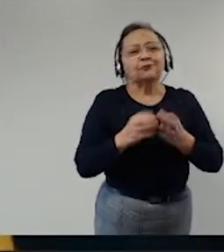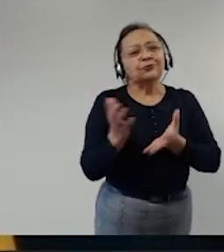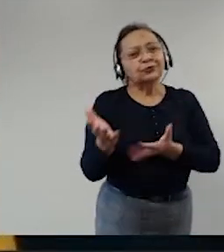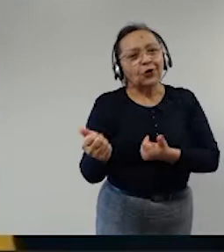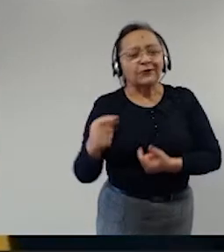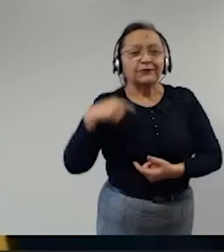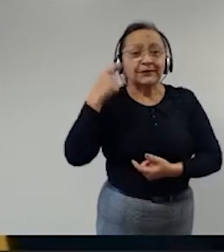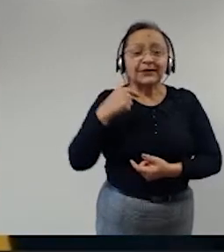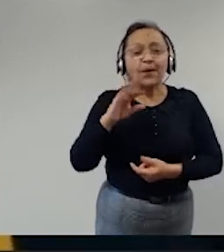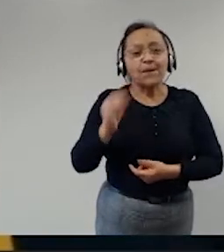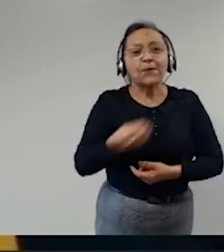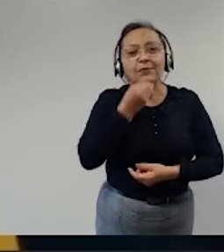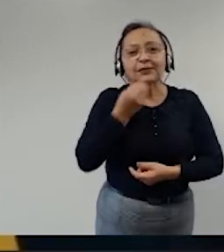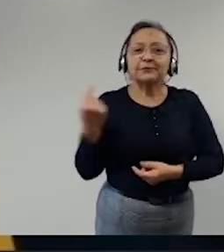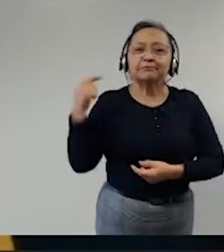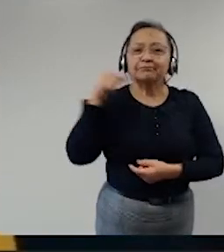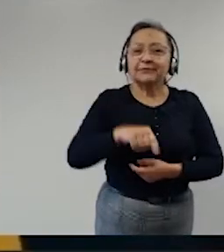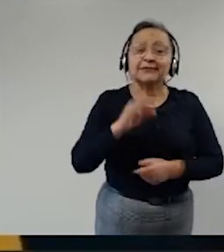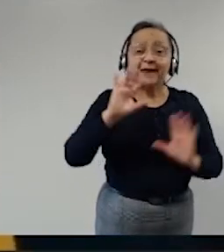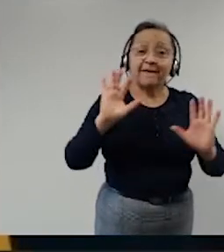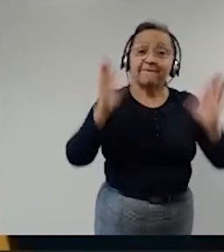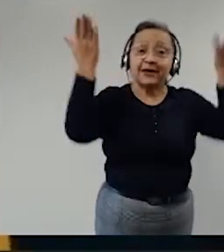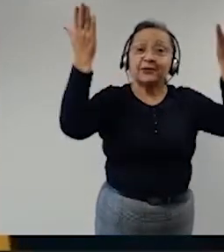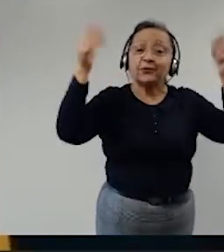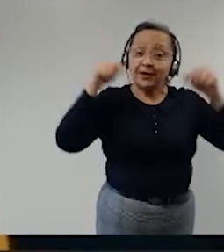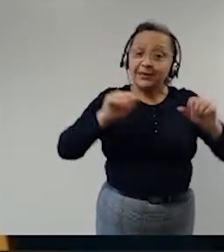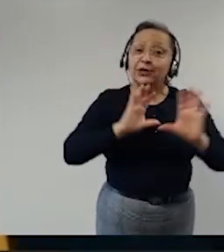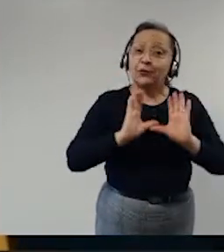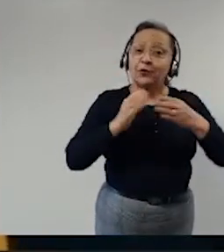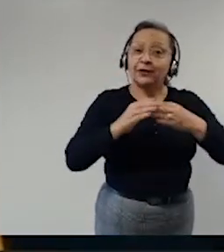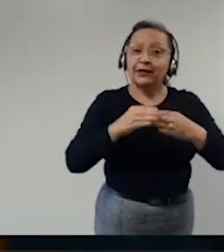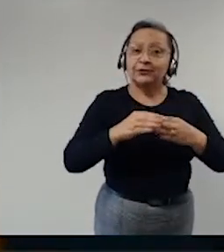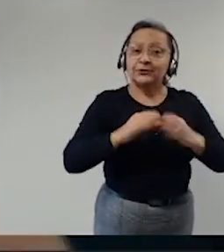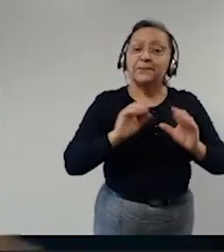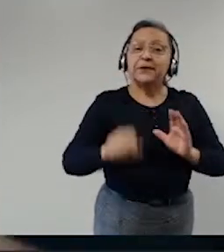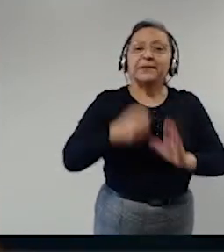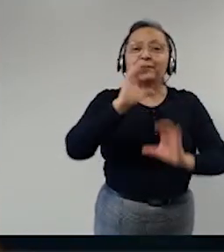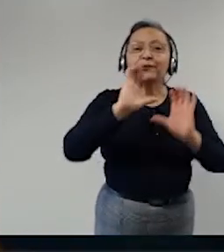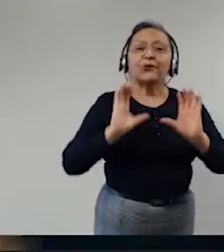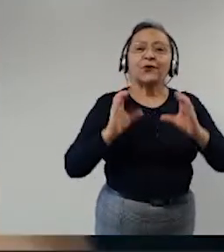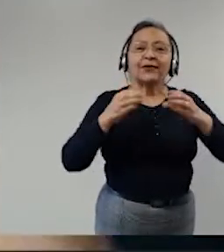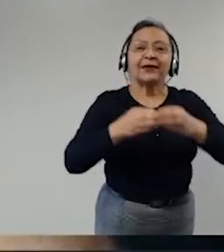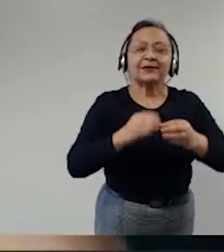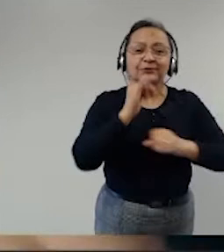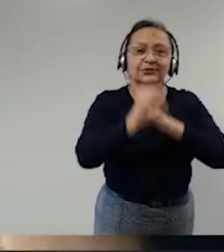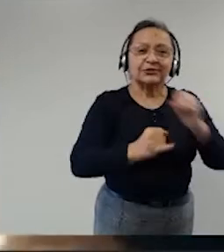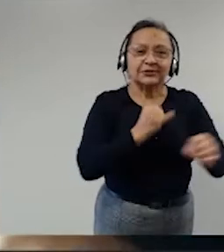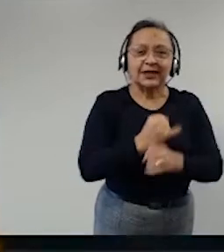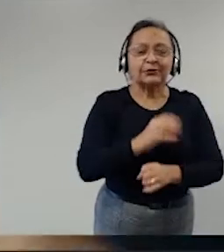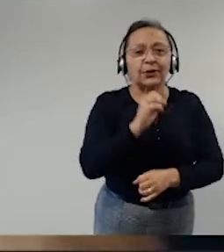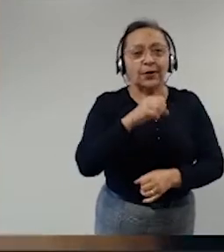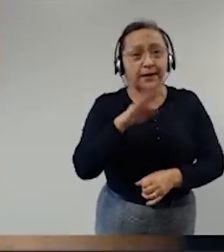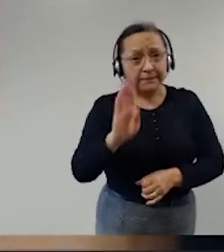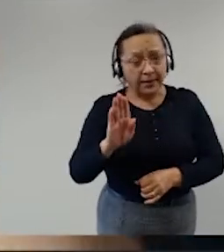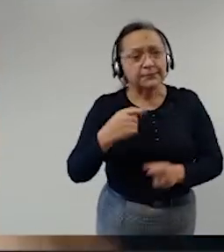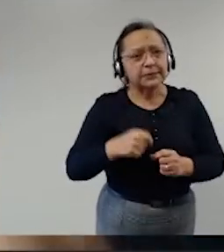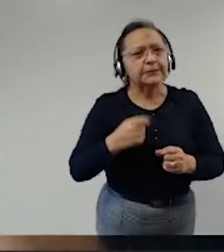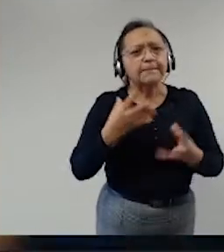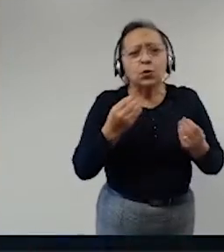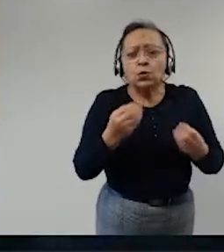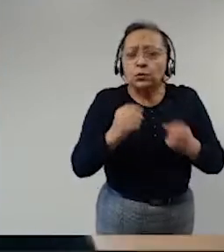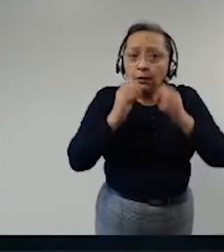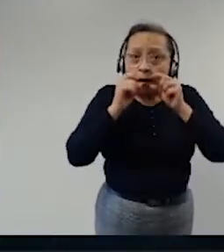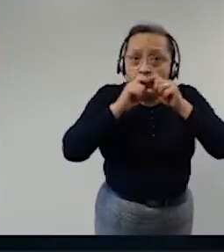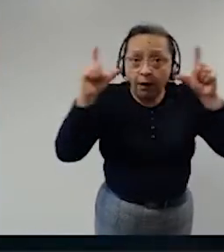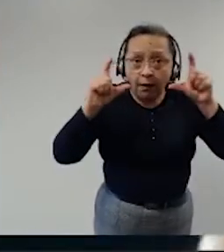participar desse evento, que é um evento que precisa ser ficar muito bem guardado e ter que